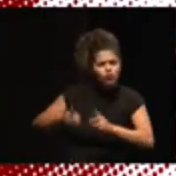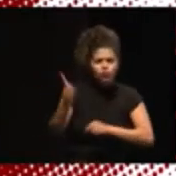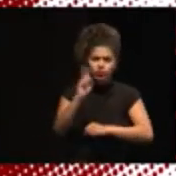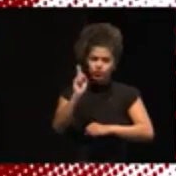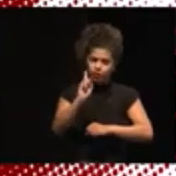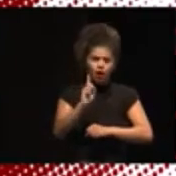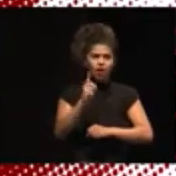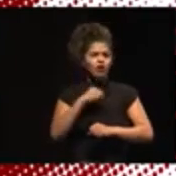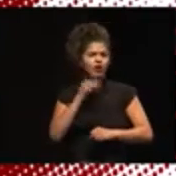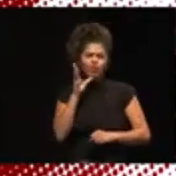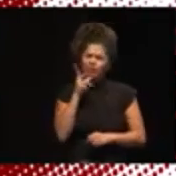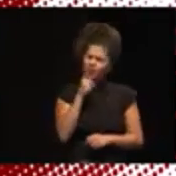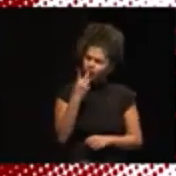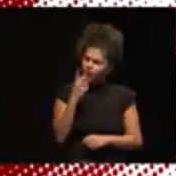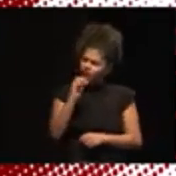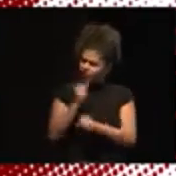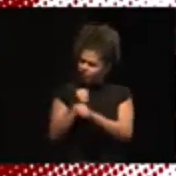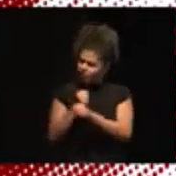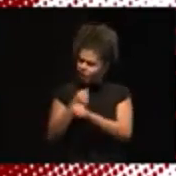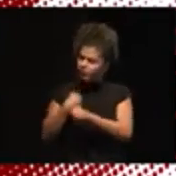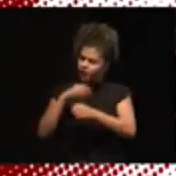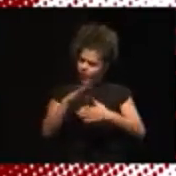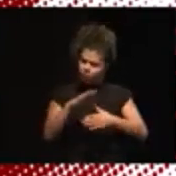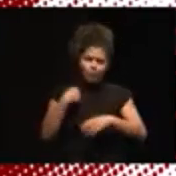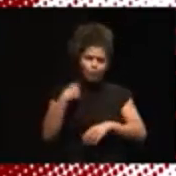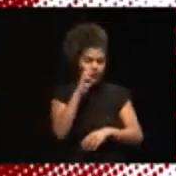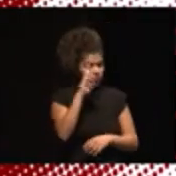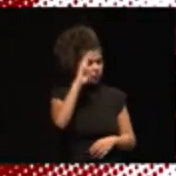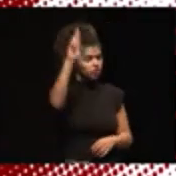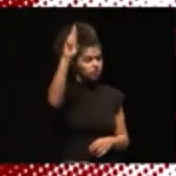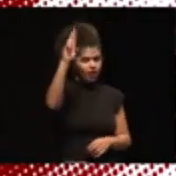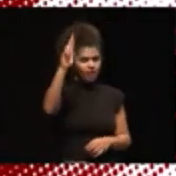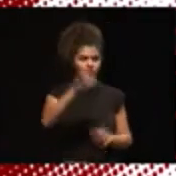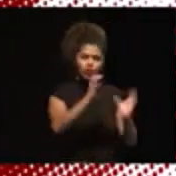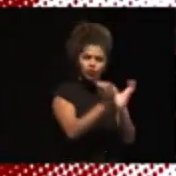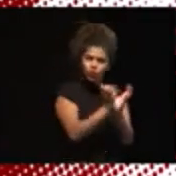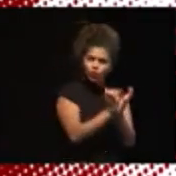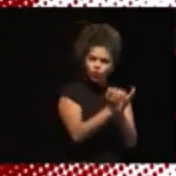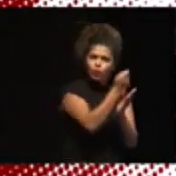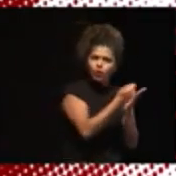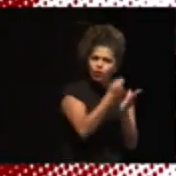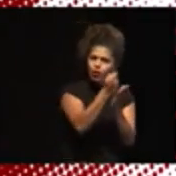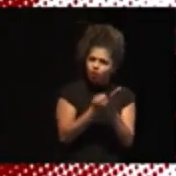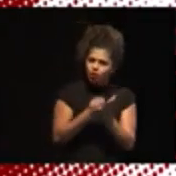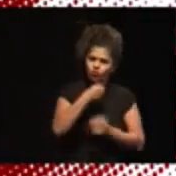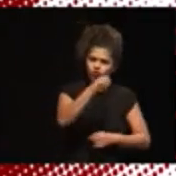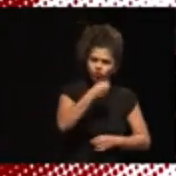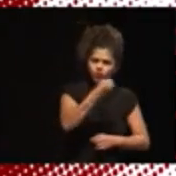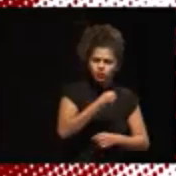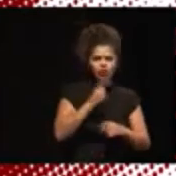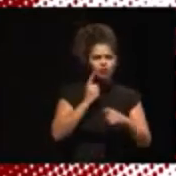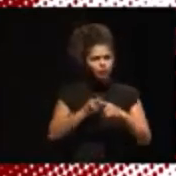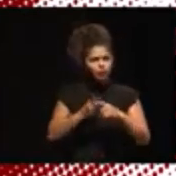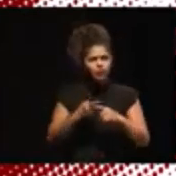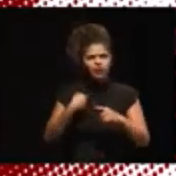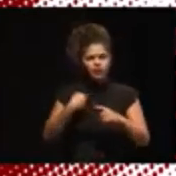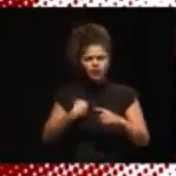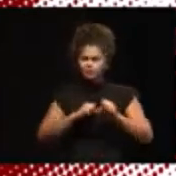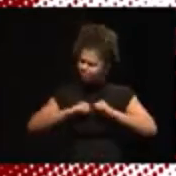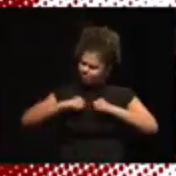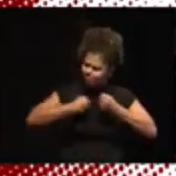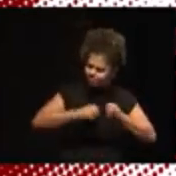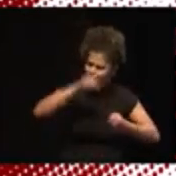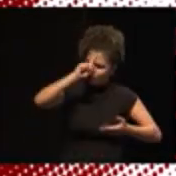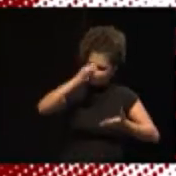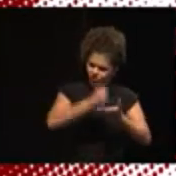liderar uma redação, porque ousei e resolvi criar e resolvi apostar nessa ideia. Então é isso. É